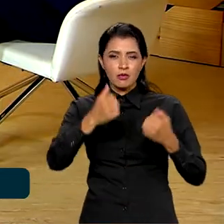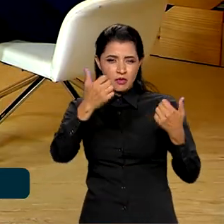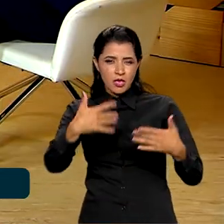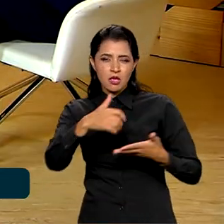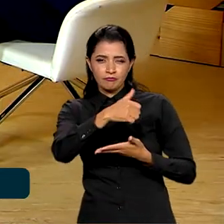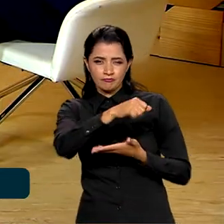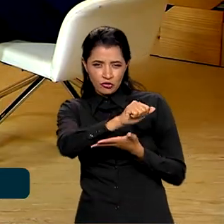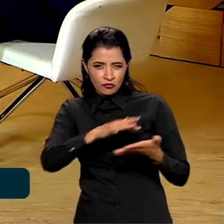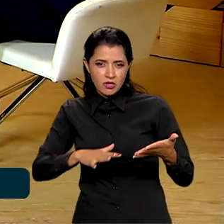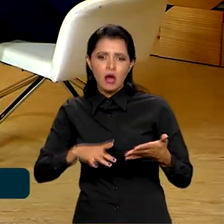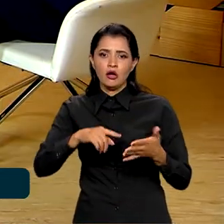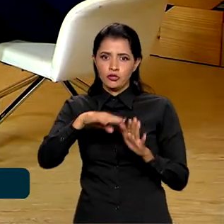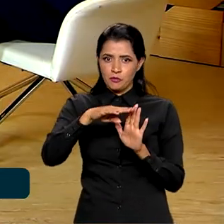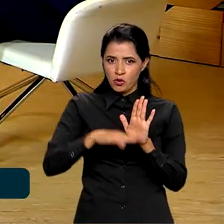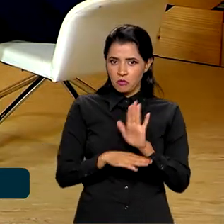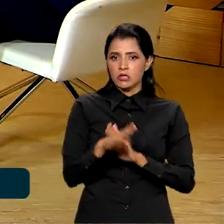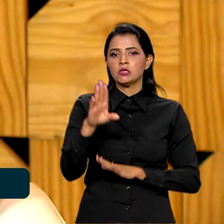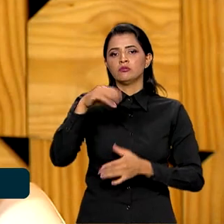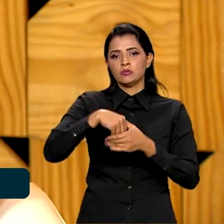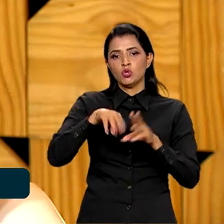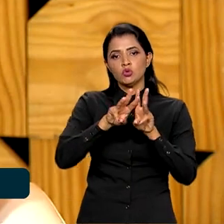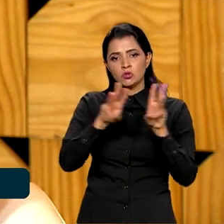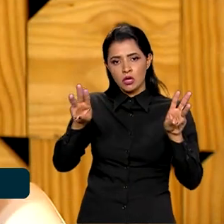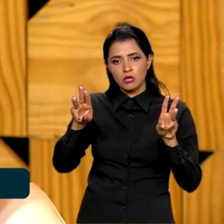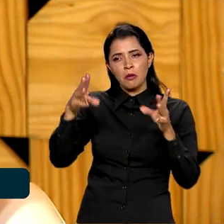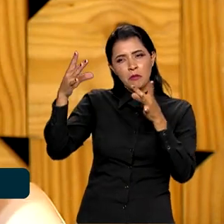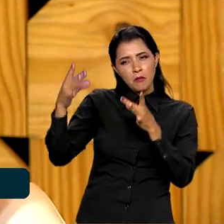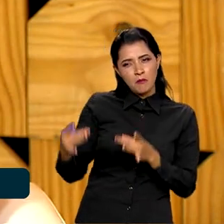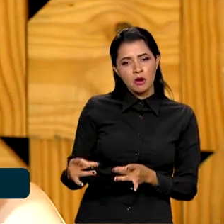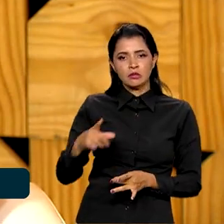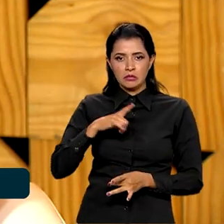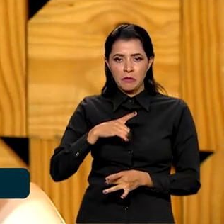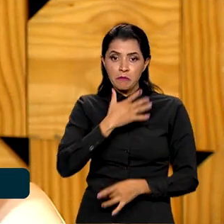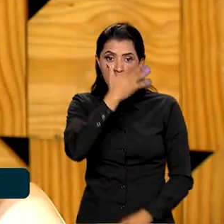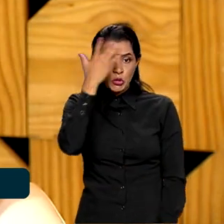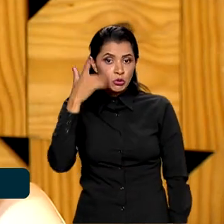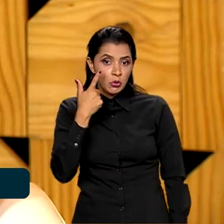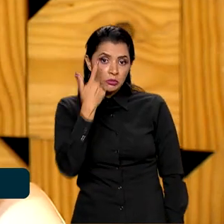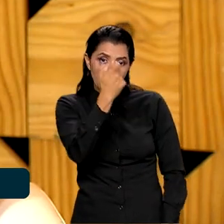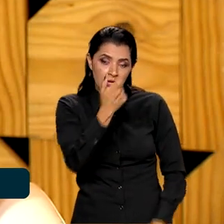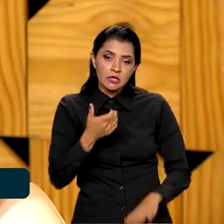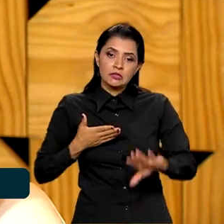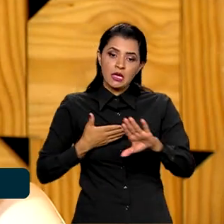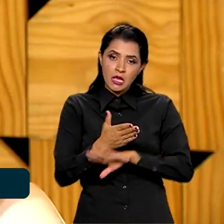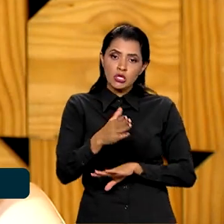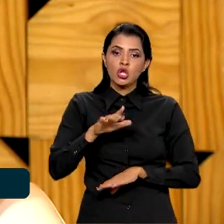a programação está no site, quem tiver interesse, consulta